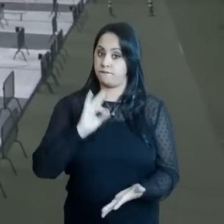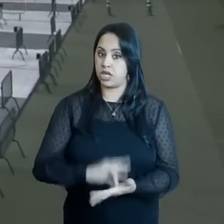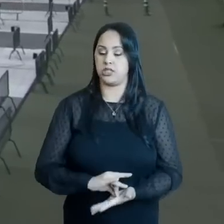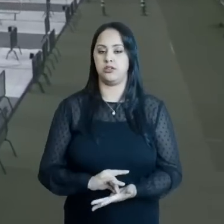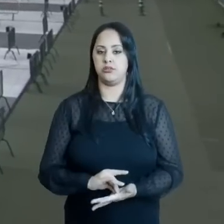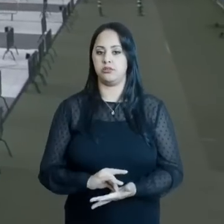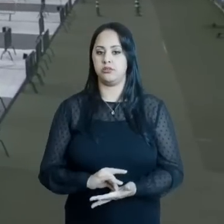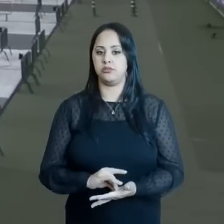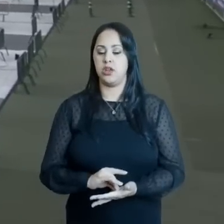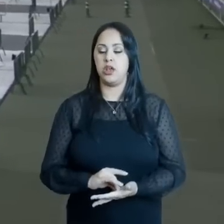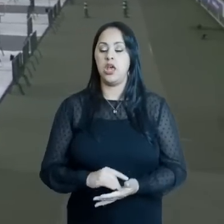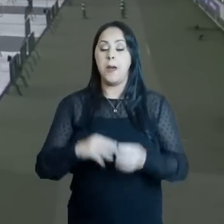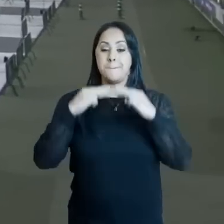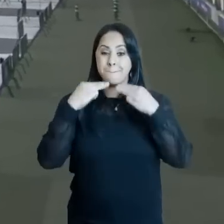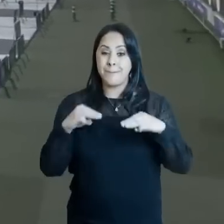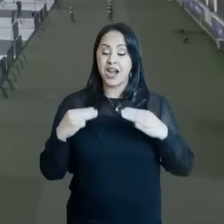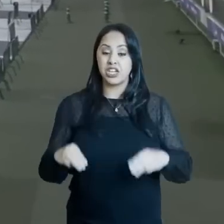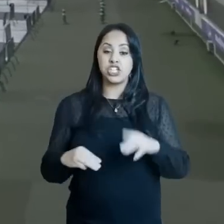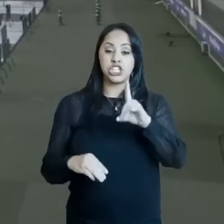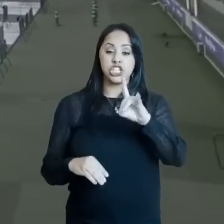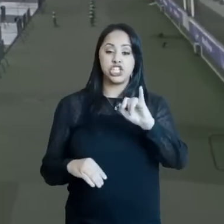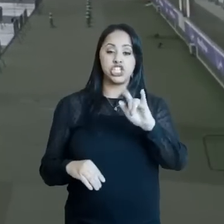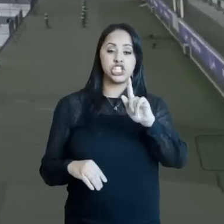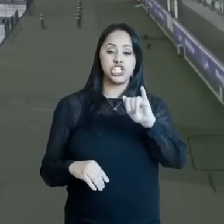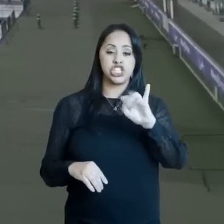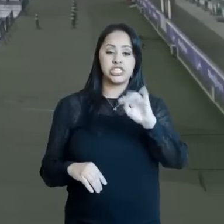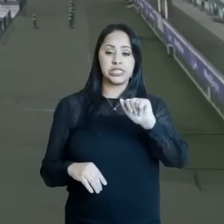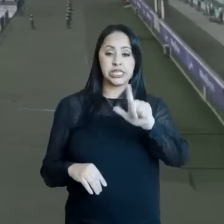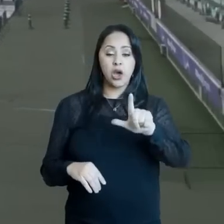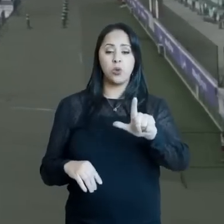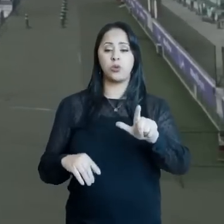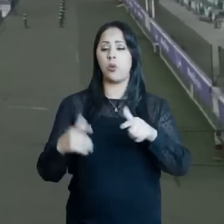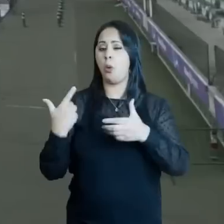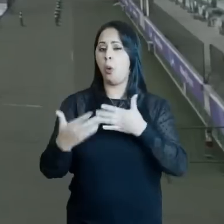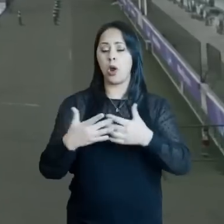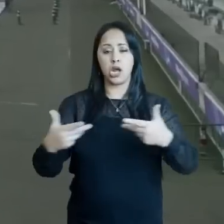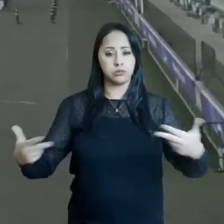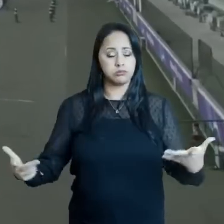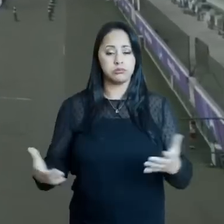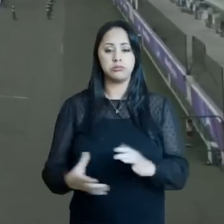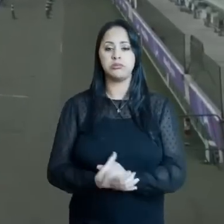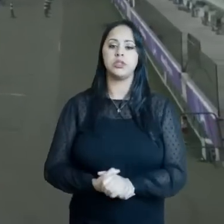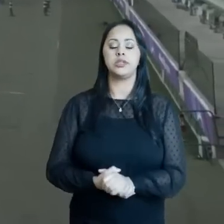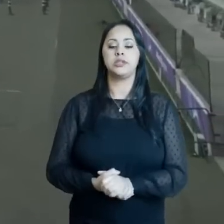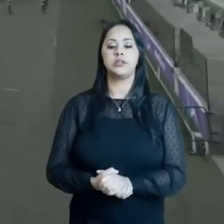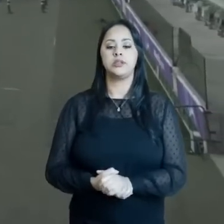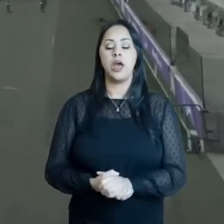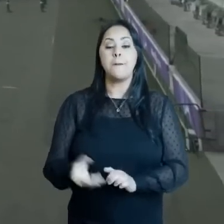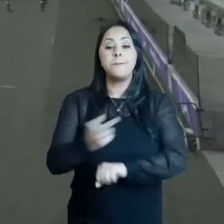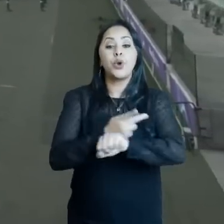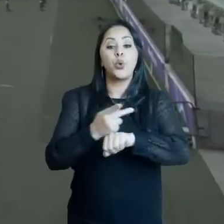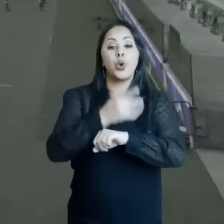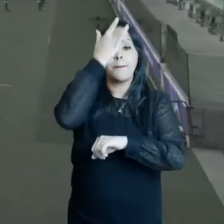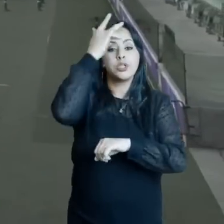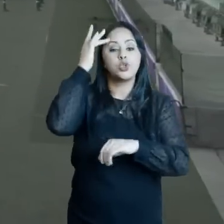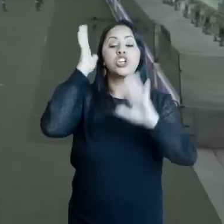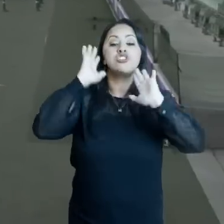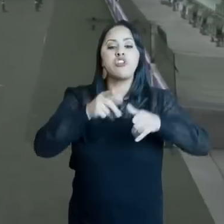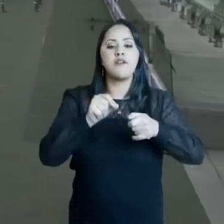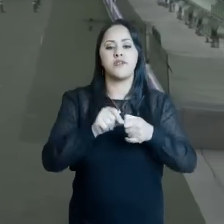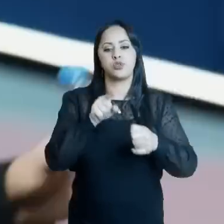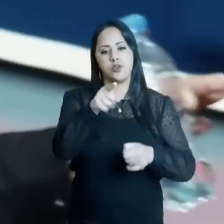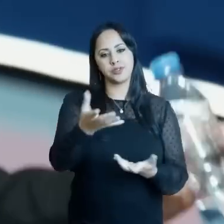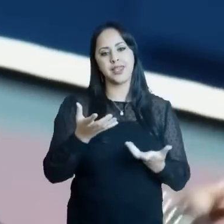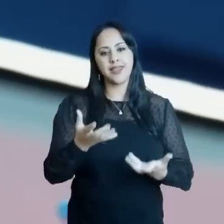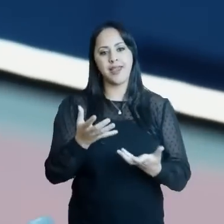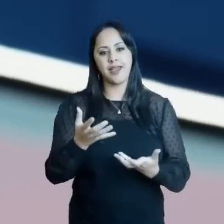a real, isso serve para o marketing digital e para qualquer outra área na sua vida que você busque fazer. Procure uma pessoa que já fez aquilo que você quer